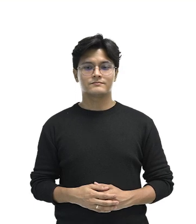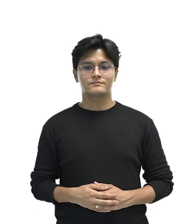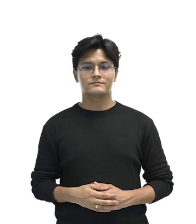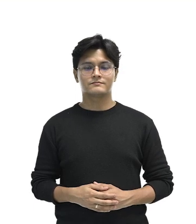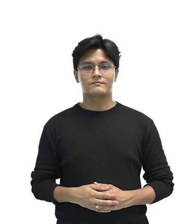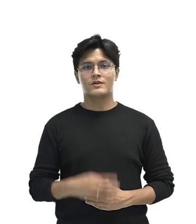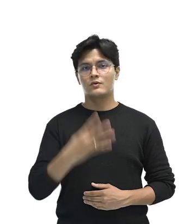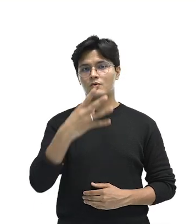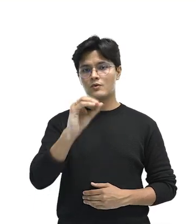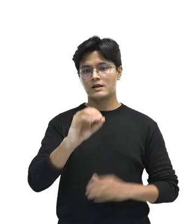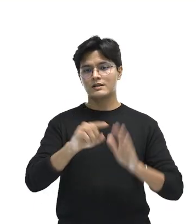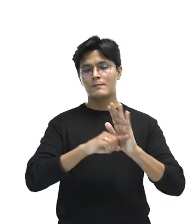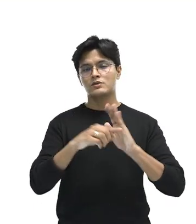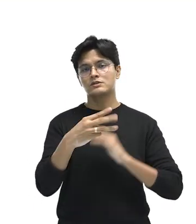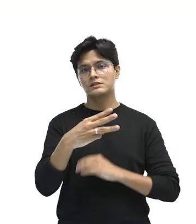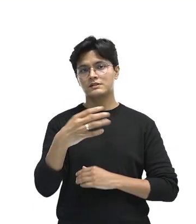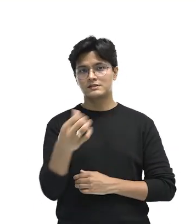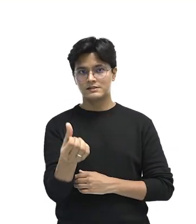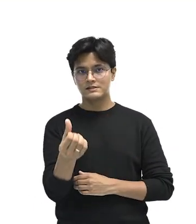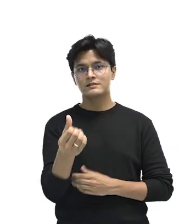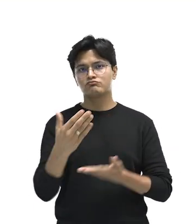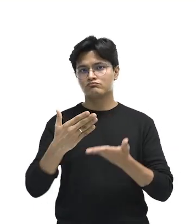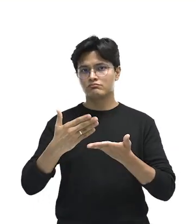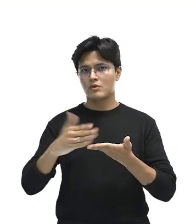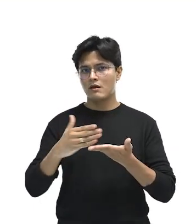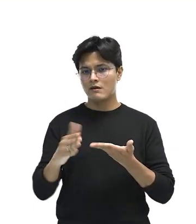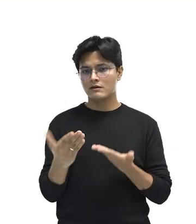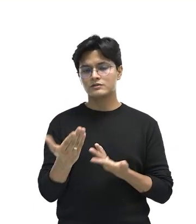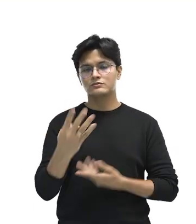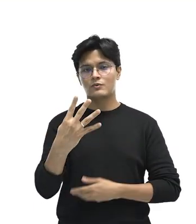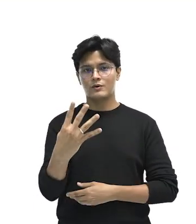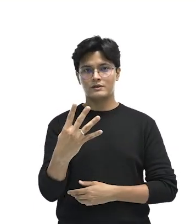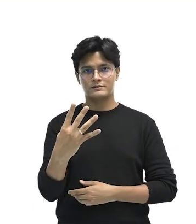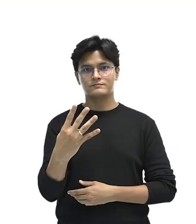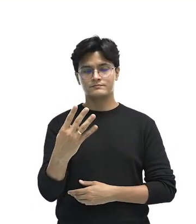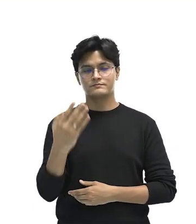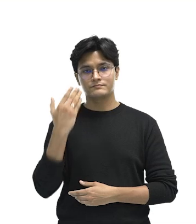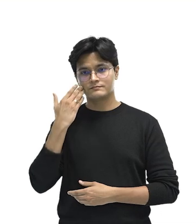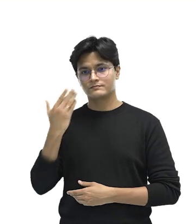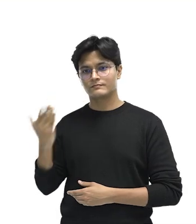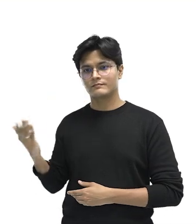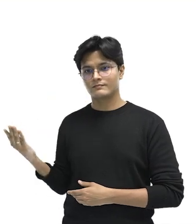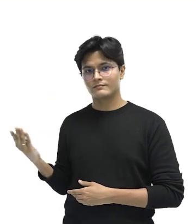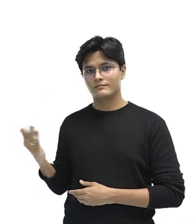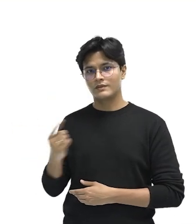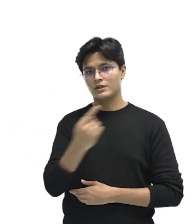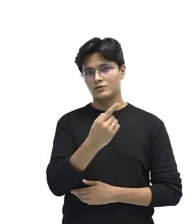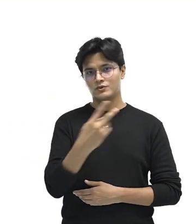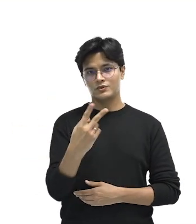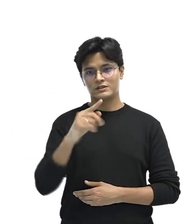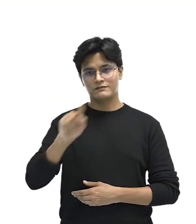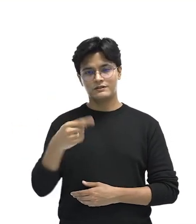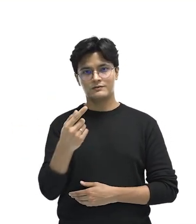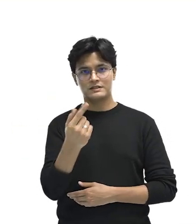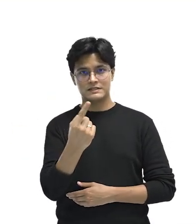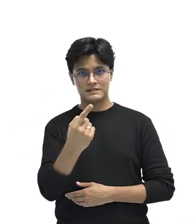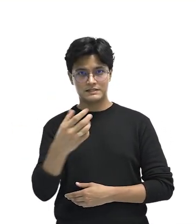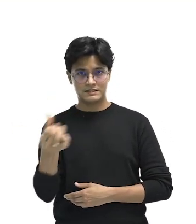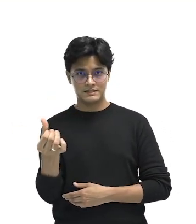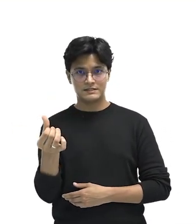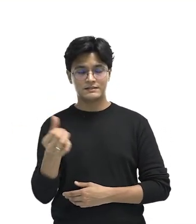aqui de 4, né? E aí pronto, eu posso até parar aqui mesmo. Já tenho duas casinhas decimais. Então a